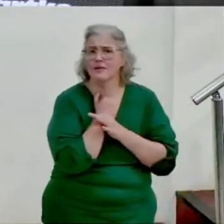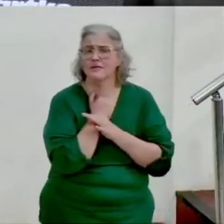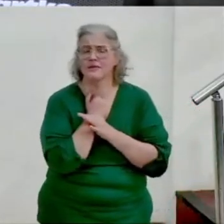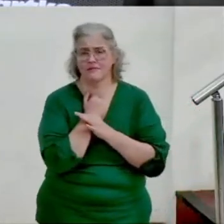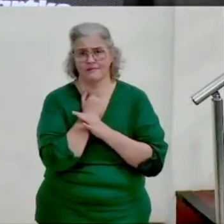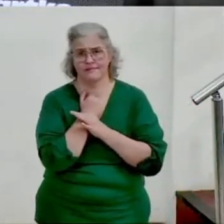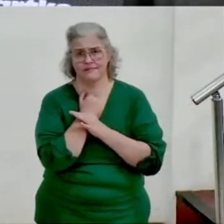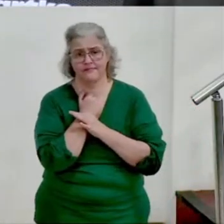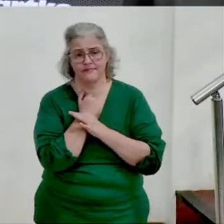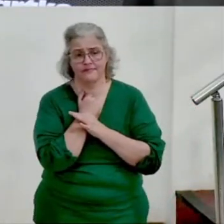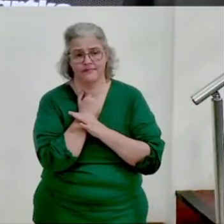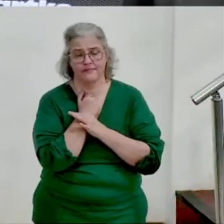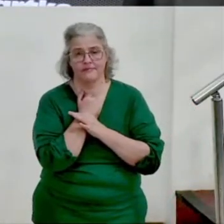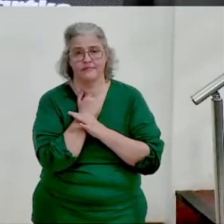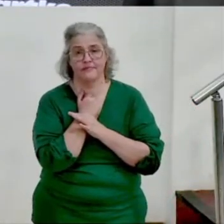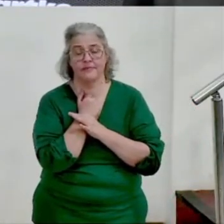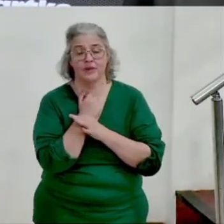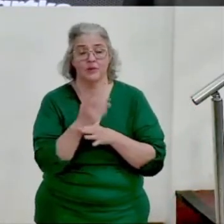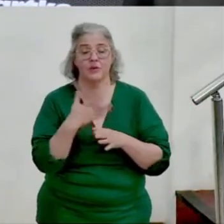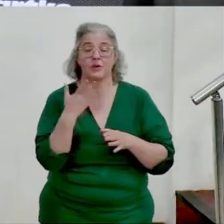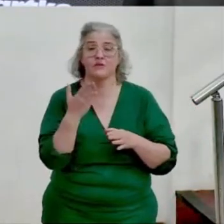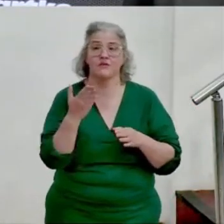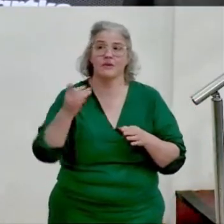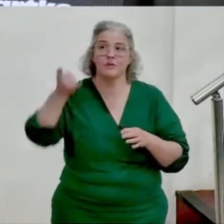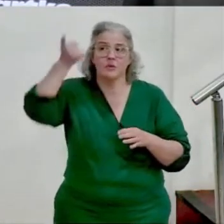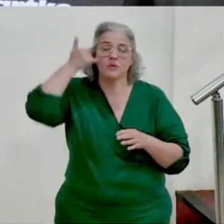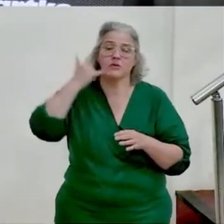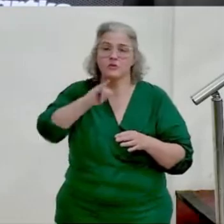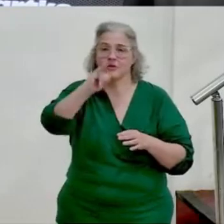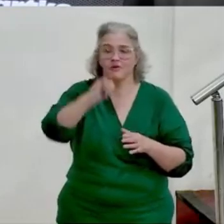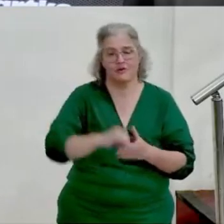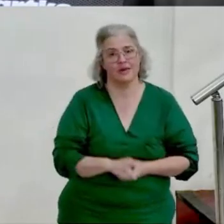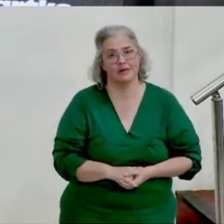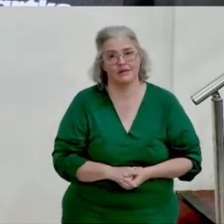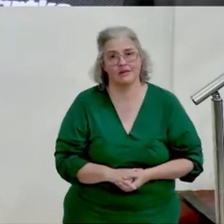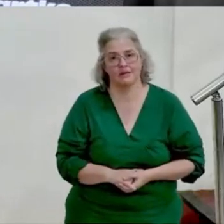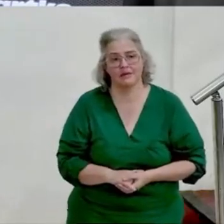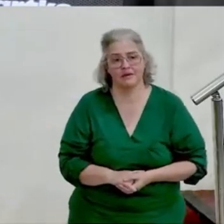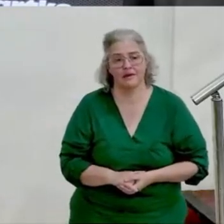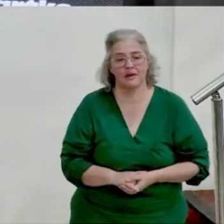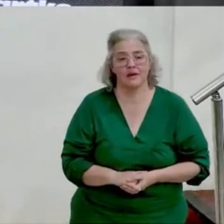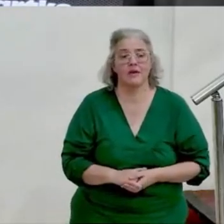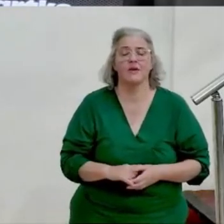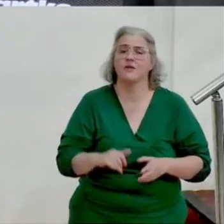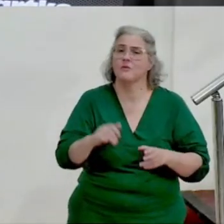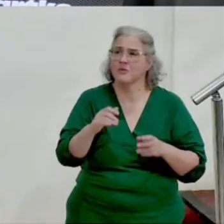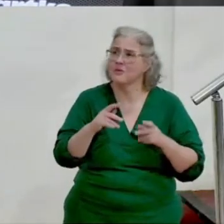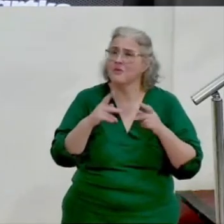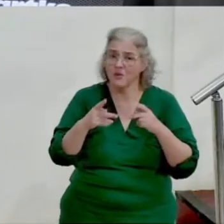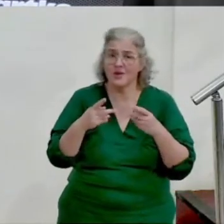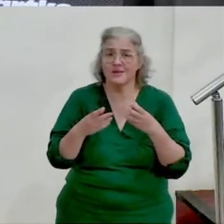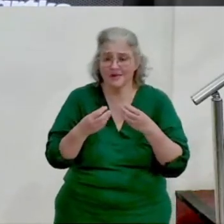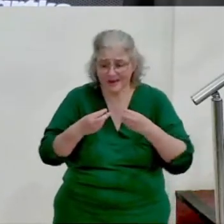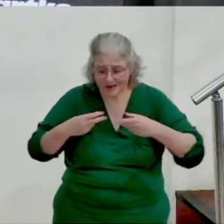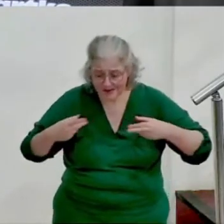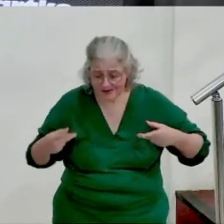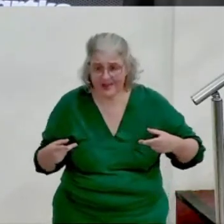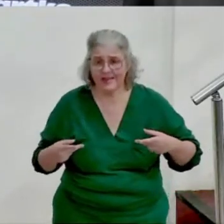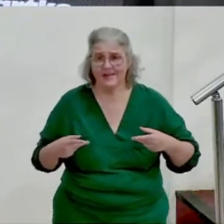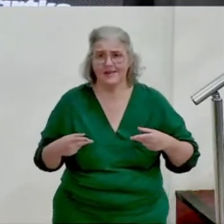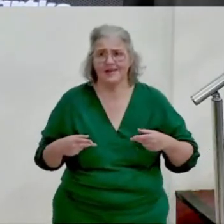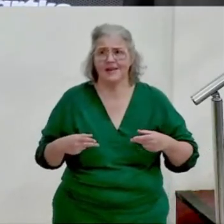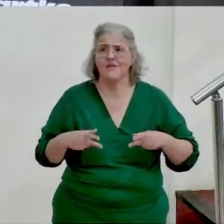tempo. Quando nós lemos os profetas, percebemos que muitas vezes o povo de Deus fez a mesma coisa. Em vez de confiar no